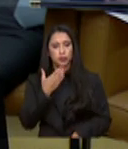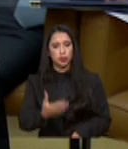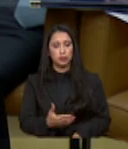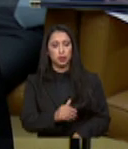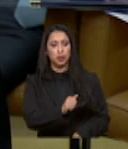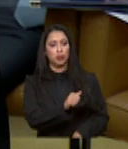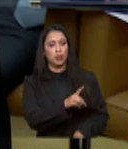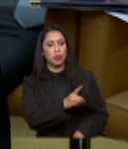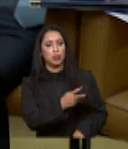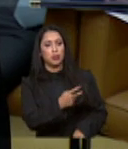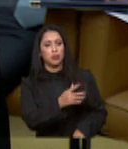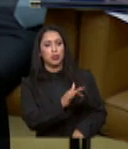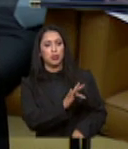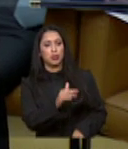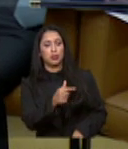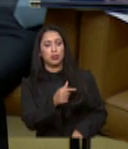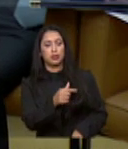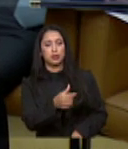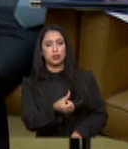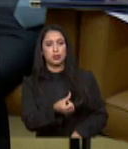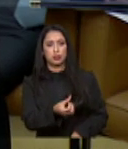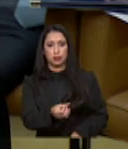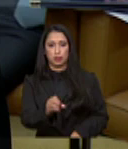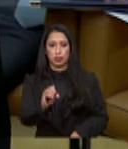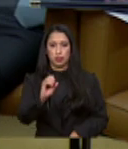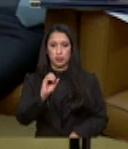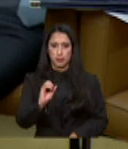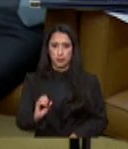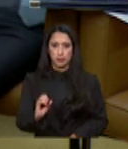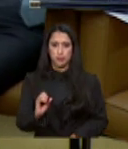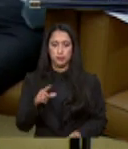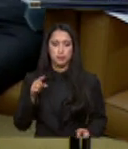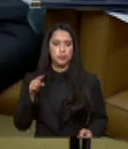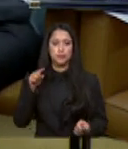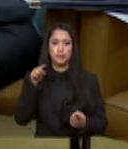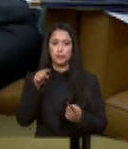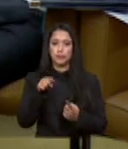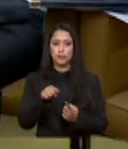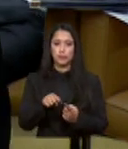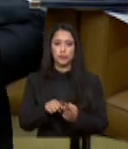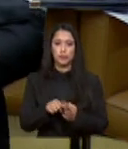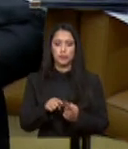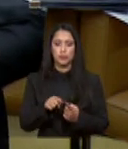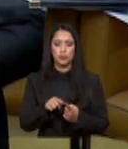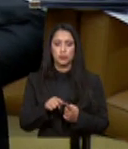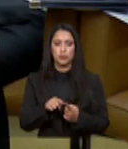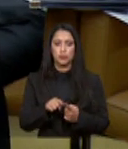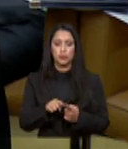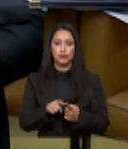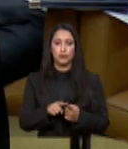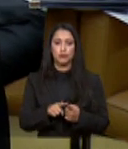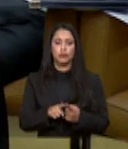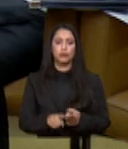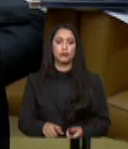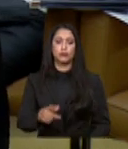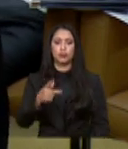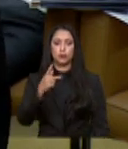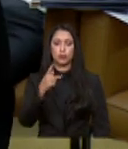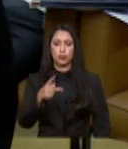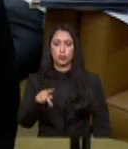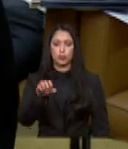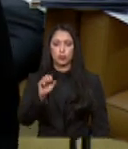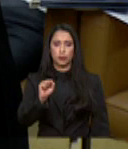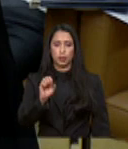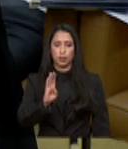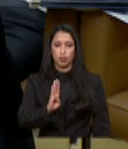DPF 760, as razões relativas ao Partido Socialista